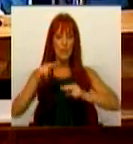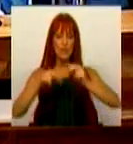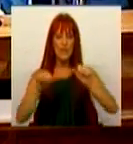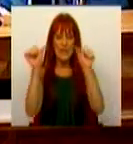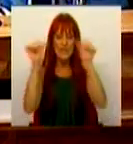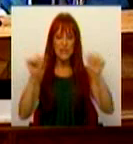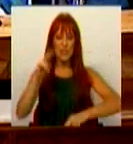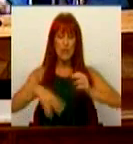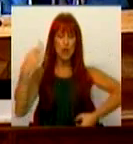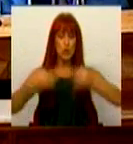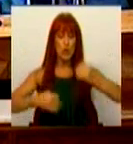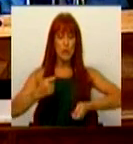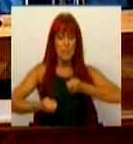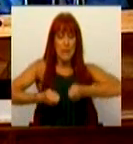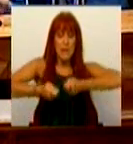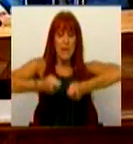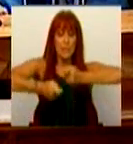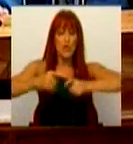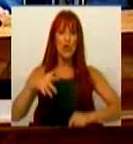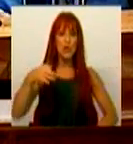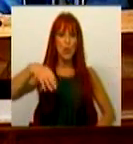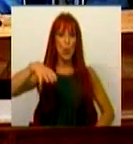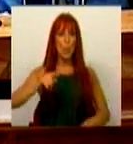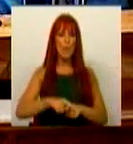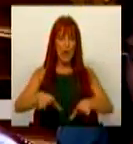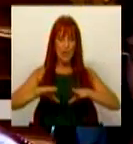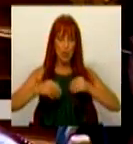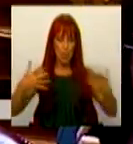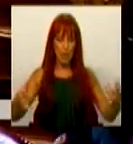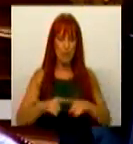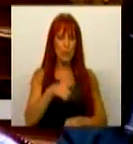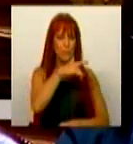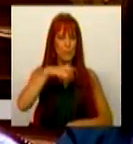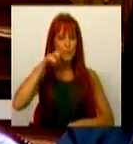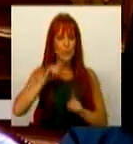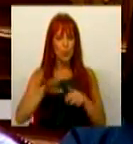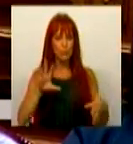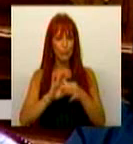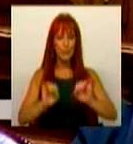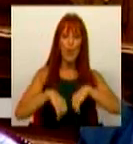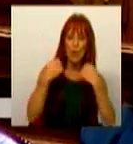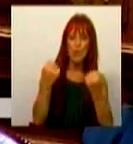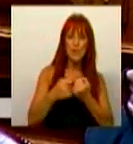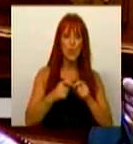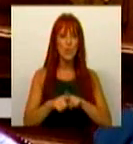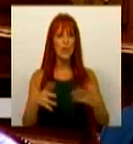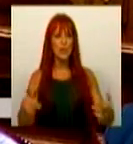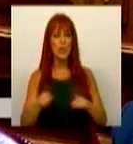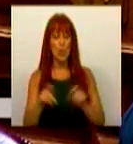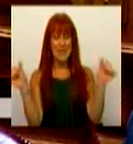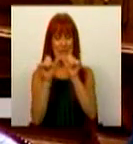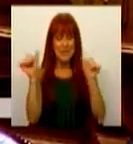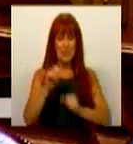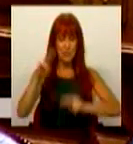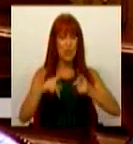sistema fiscal justo e progressivo. E o Partido Socialista assume hoje esse compromisso com a sociedade. A construção desse sistema